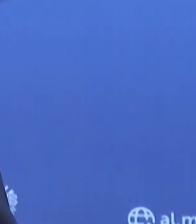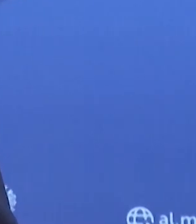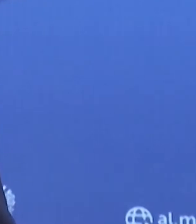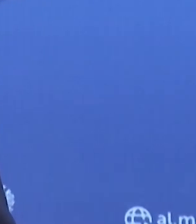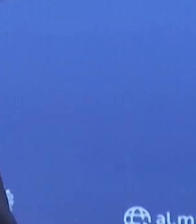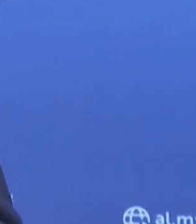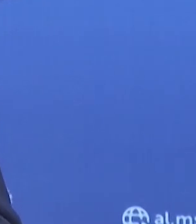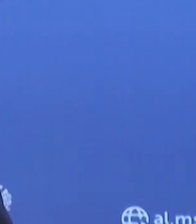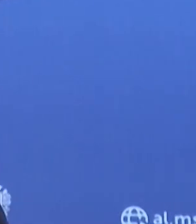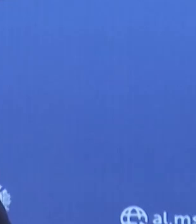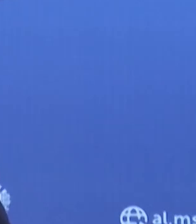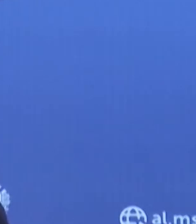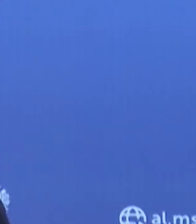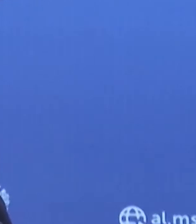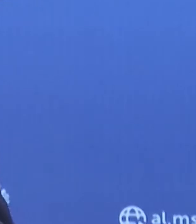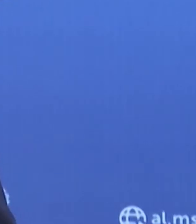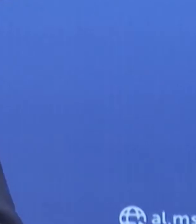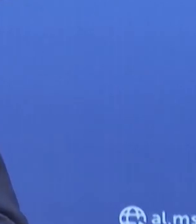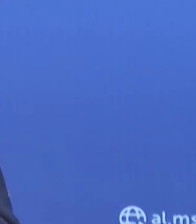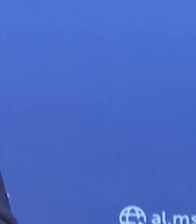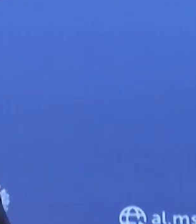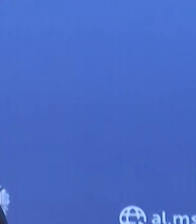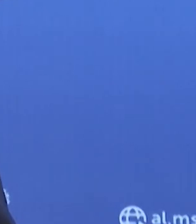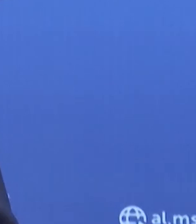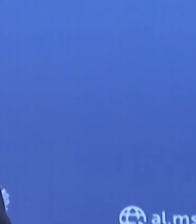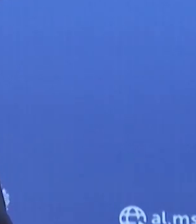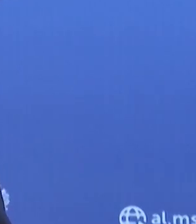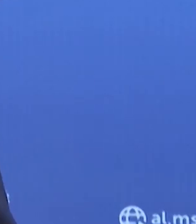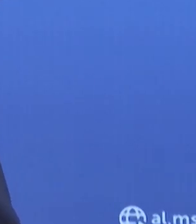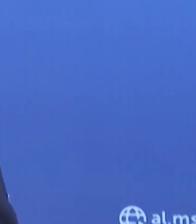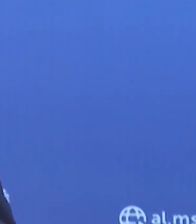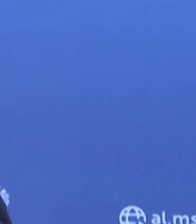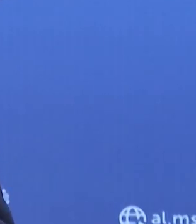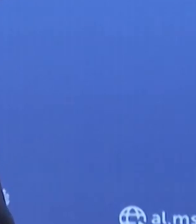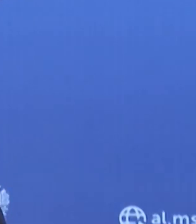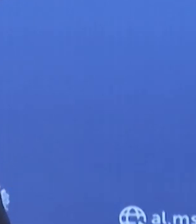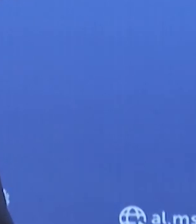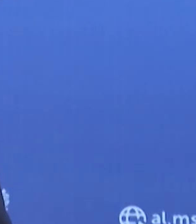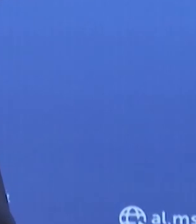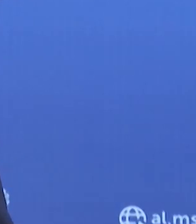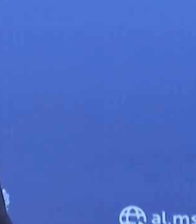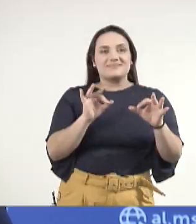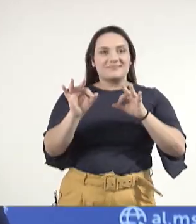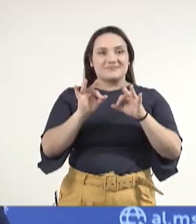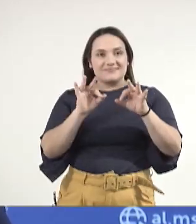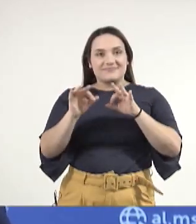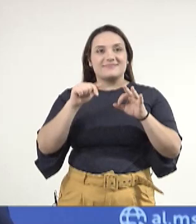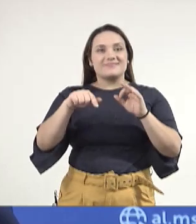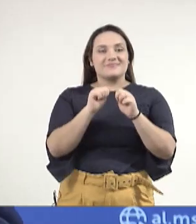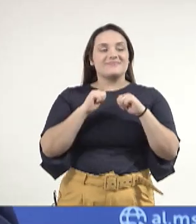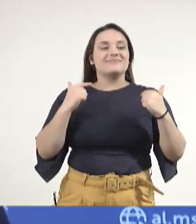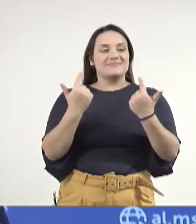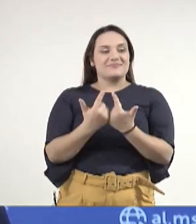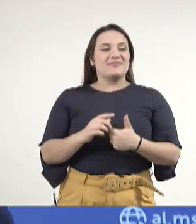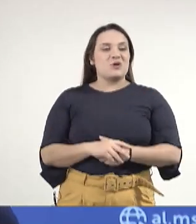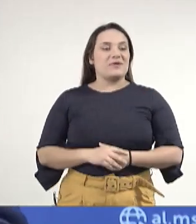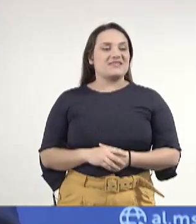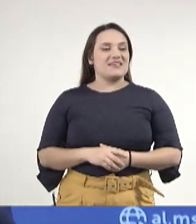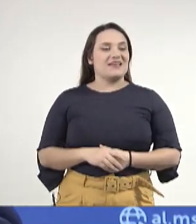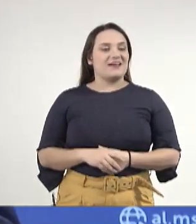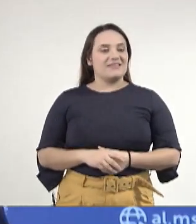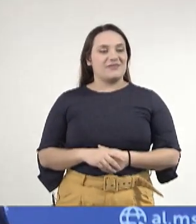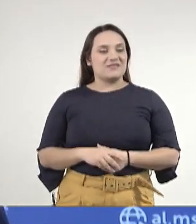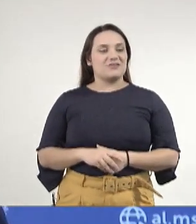dos servidores públicos, todos os movimentos sociais, aqueles que se organizam, a sociedade que se organiza para vir até a Assembleia Legislativa, são todos